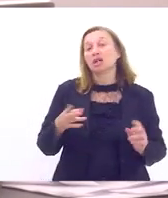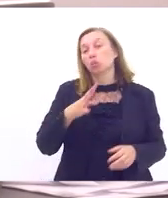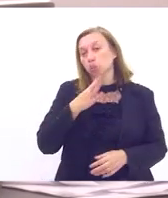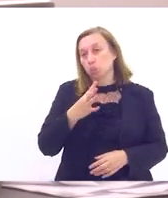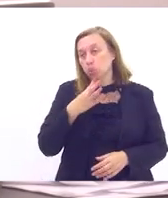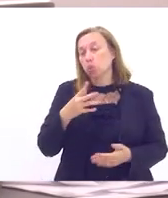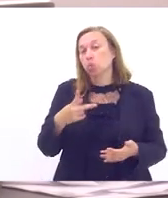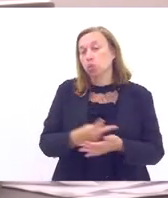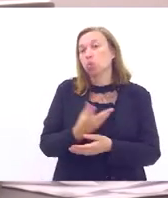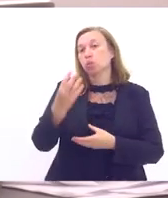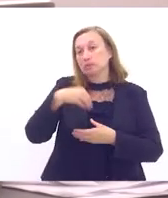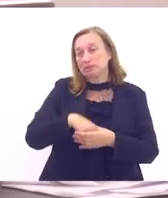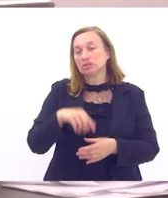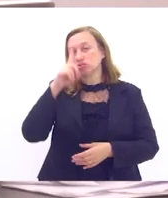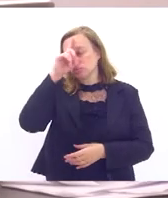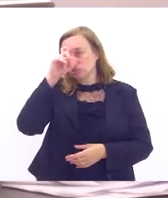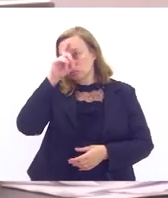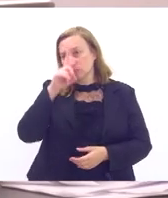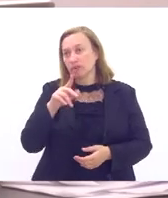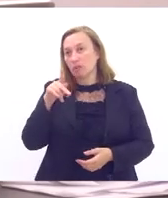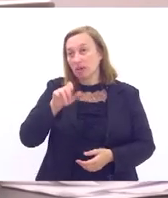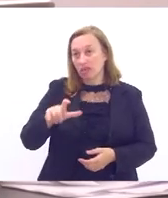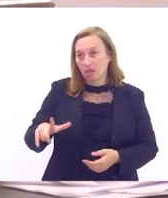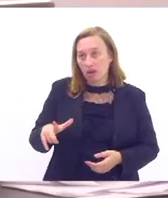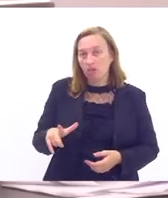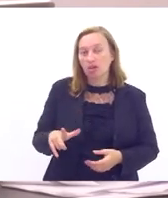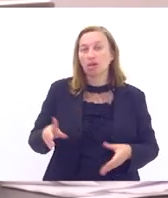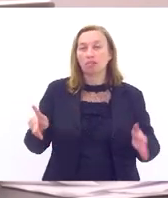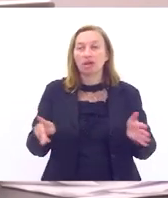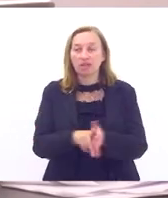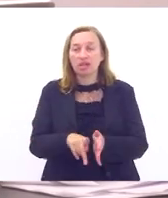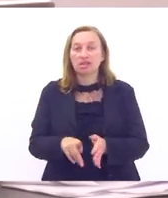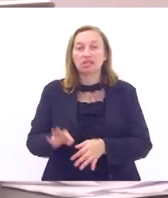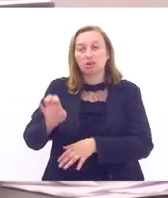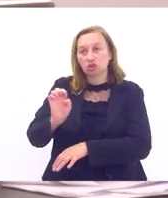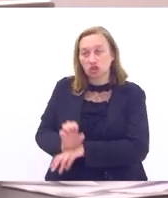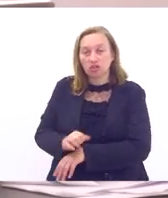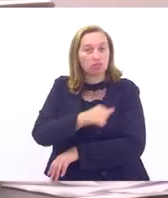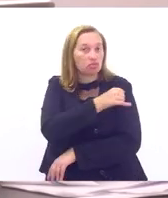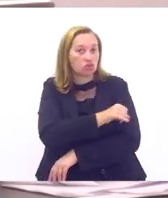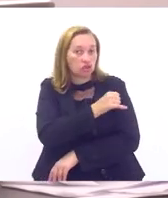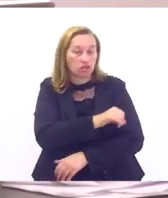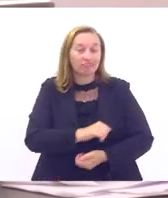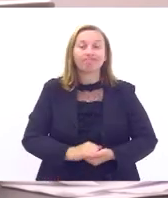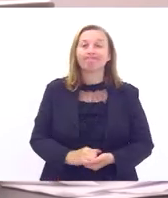que acontece dentro de um hospital que é da rede do Estado do Rio de Janeiro,